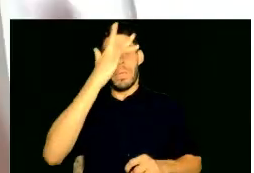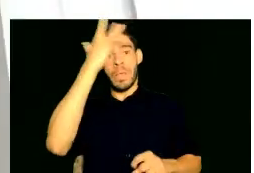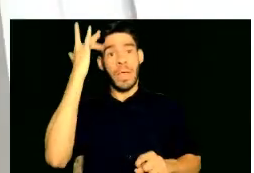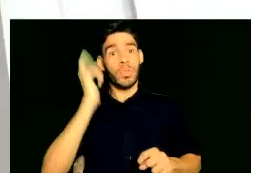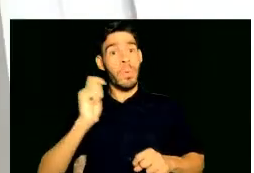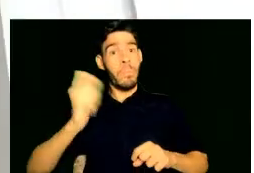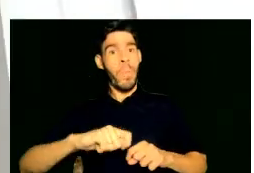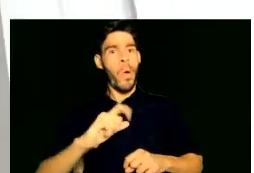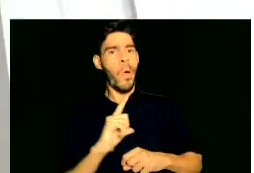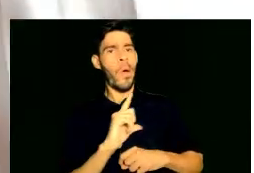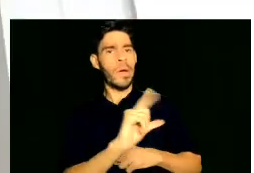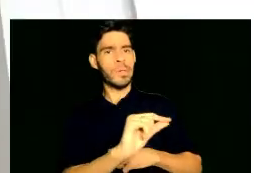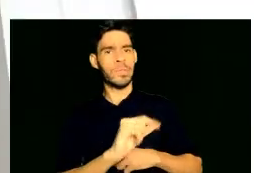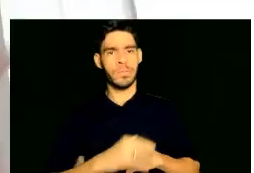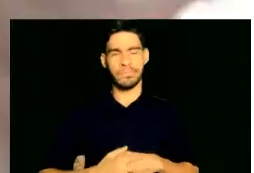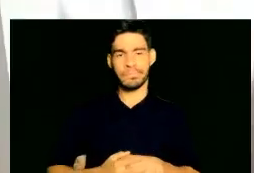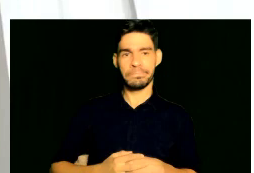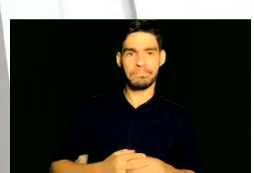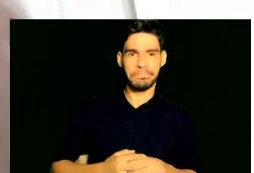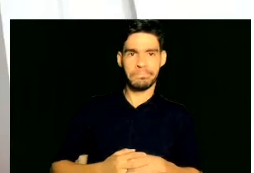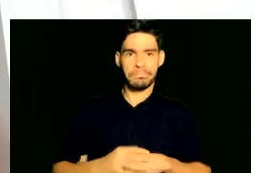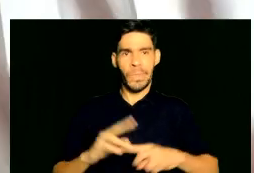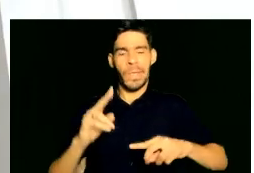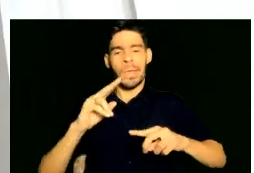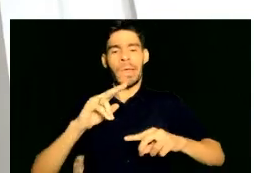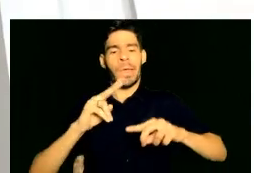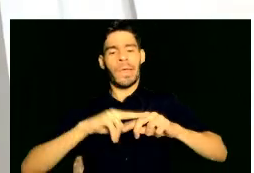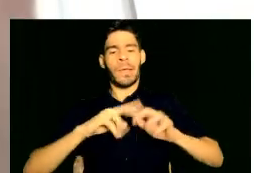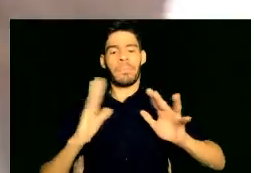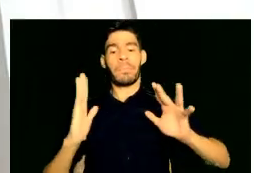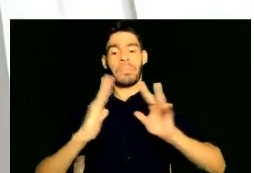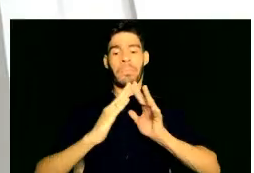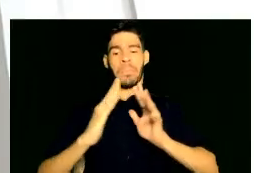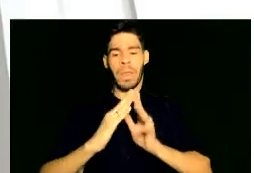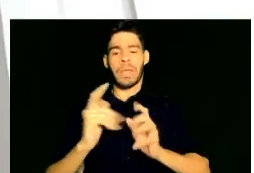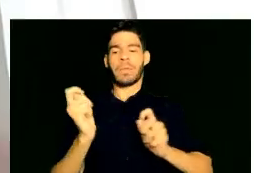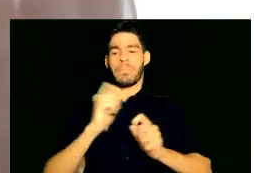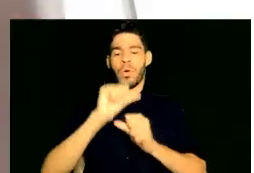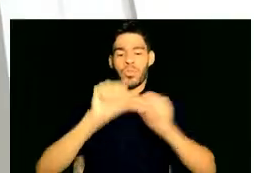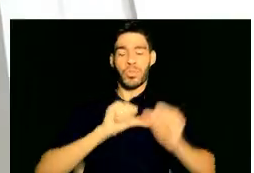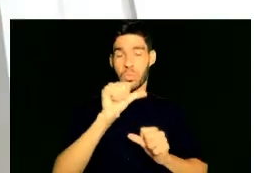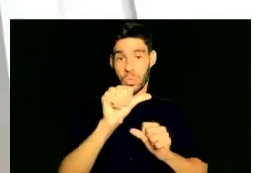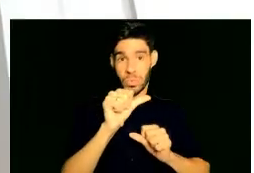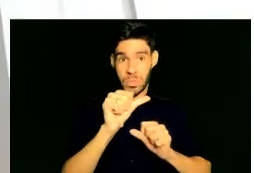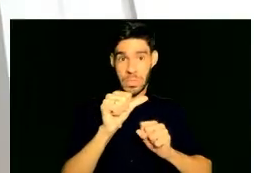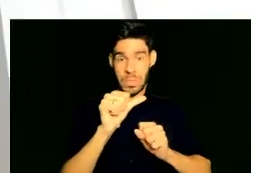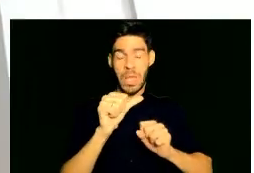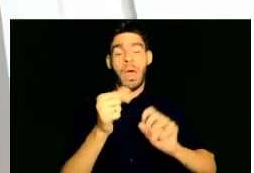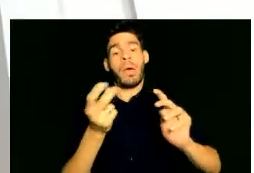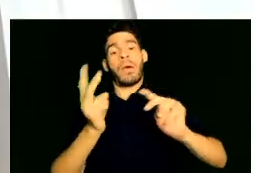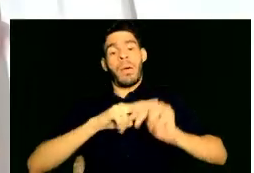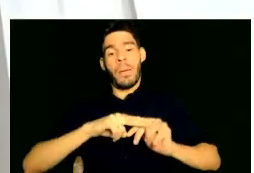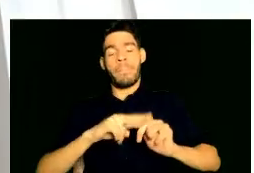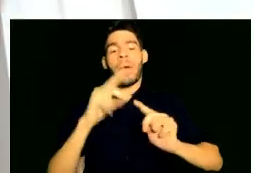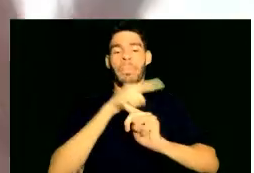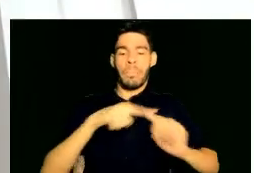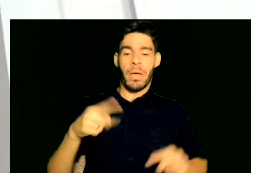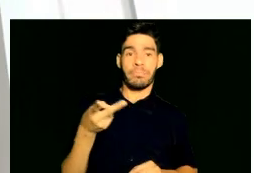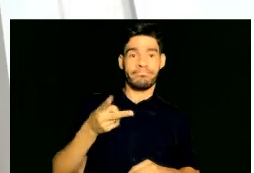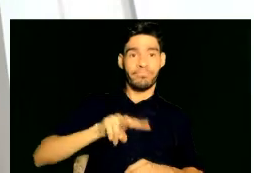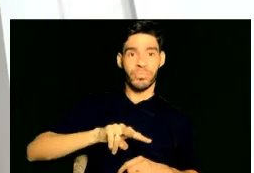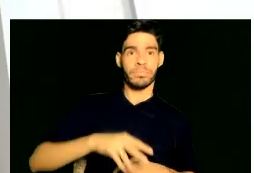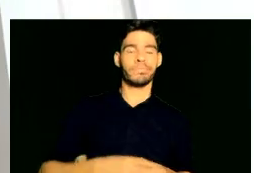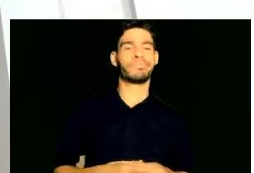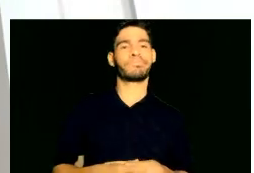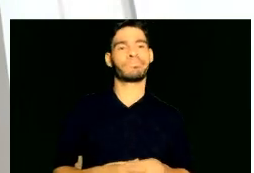vezes a liberdade de pessoas que poderiam sair, poderiam estar em prisão domiciliar, ou poderiam receber progressão de regime, ou poderiam ter sua